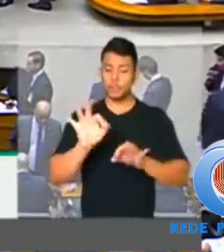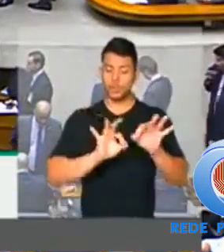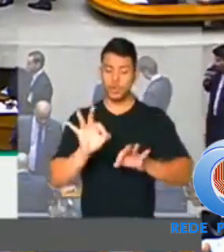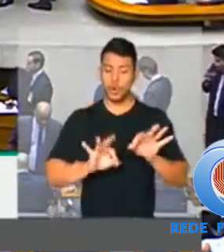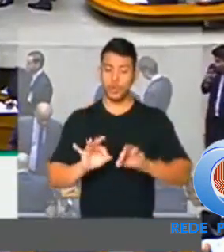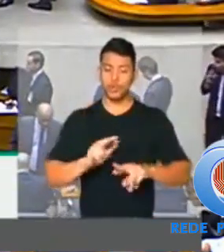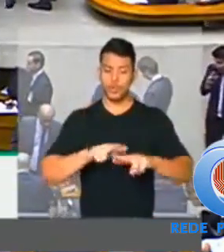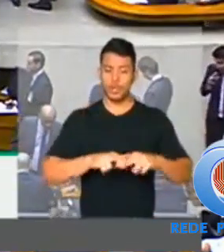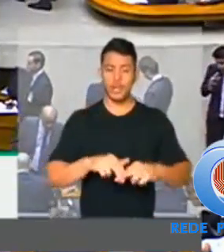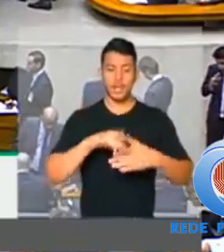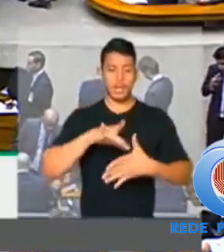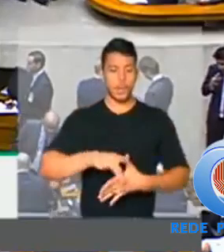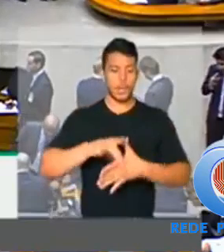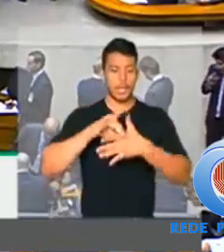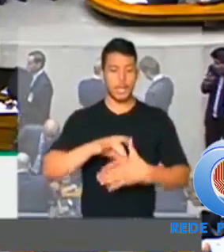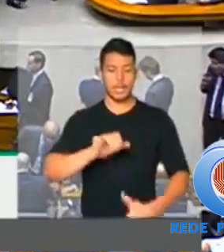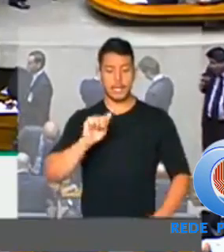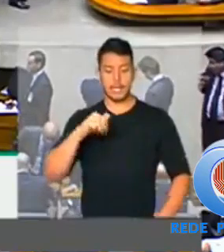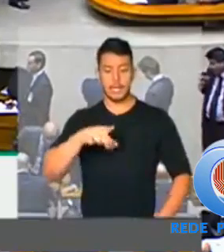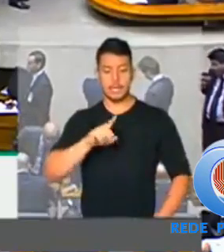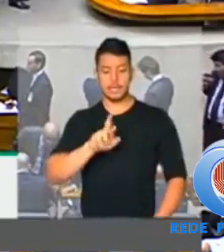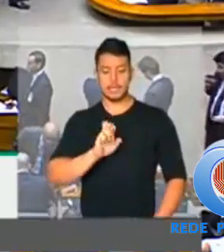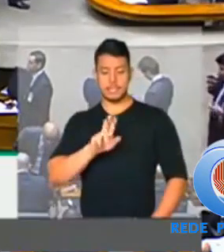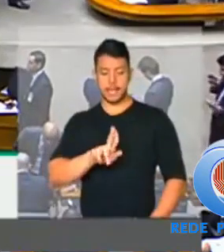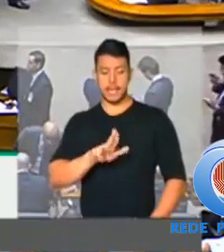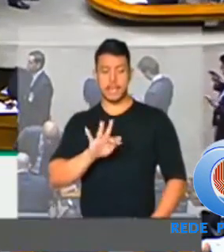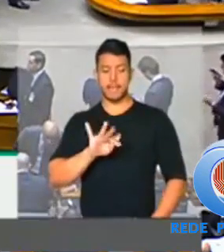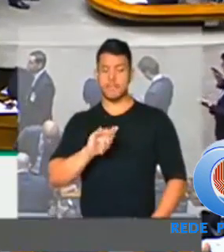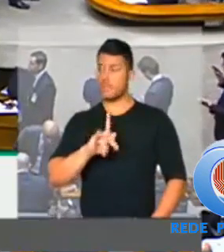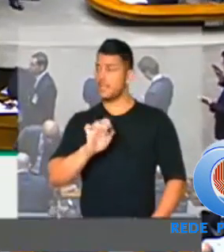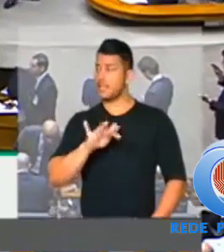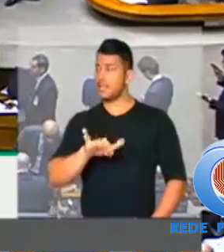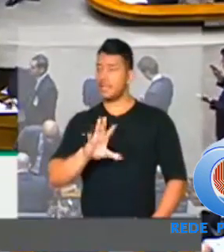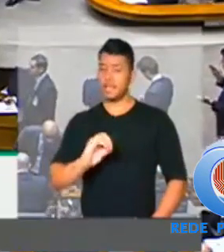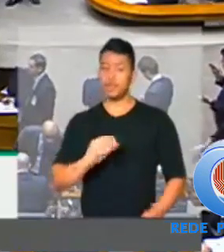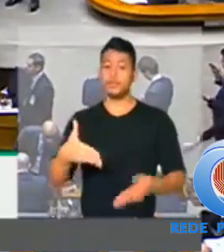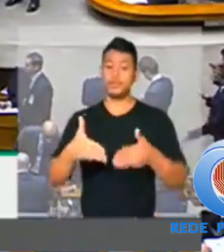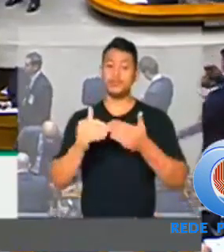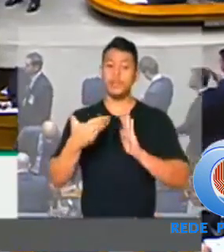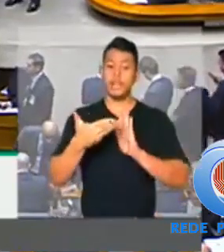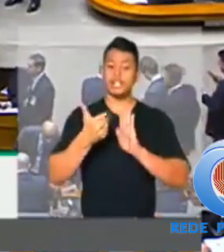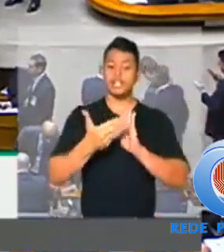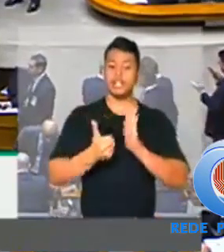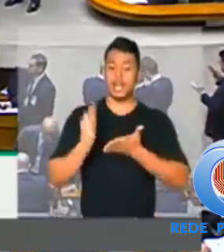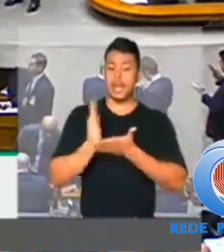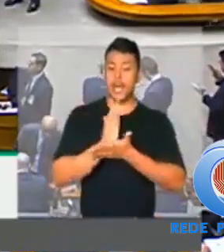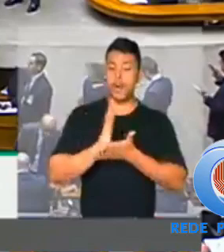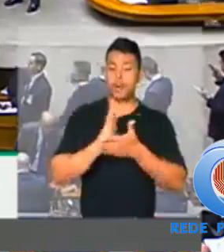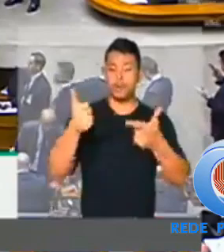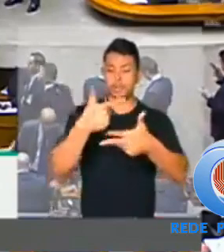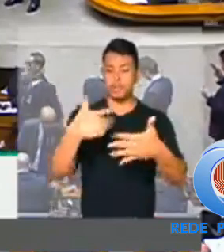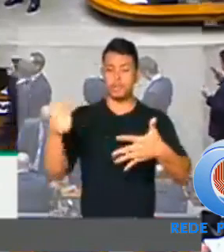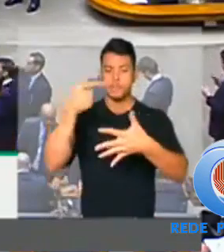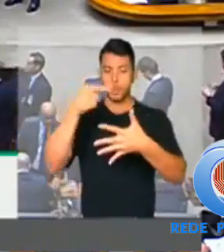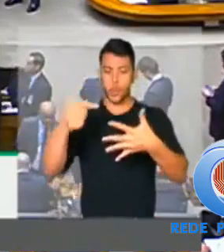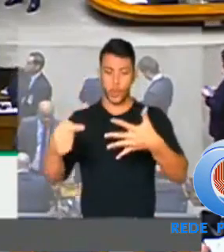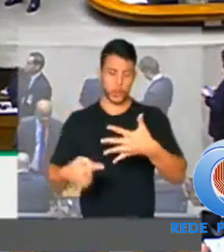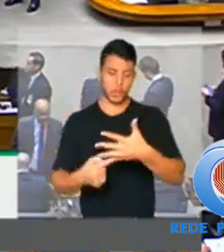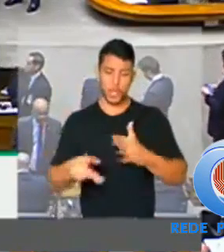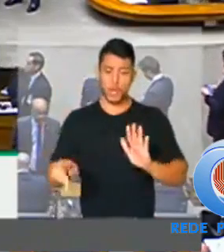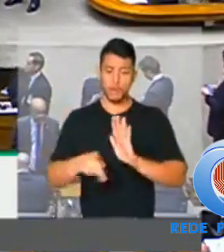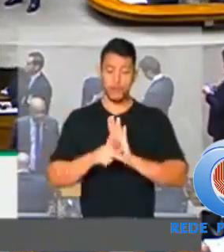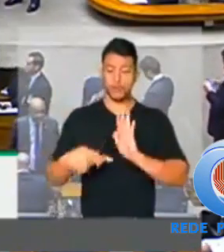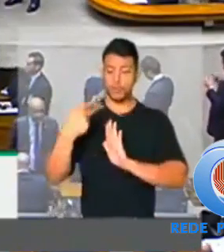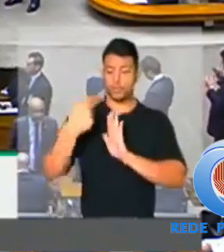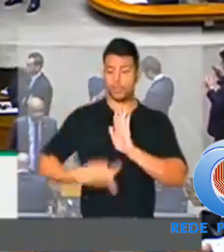líder André Figueiredo, questionando pontos do projeto de lei de conversão, que é o projeto que sai a partir da